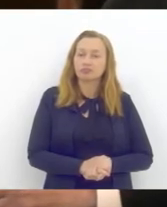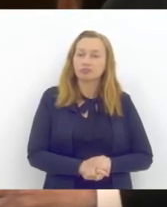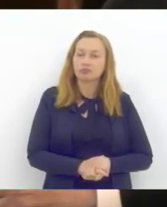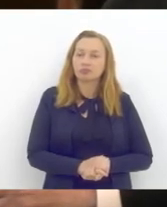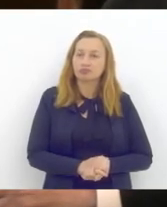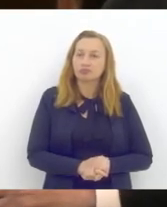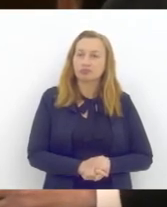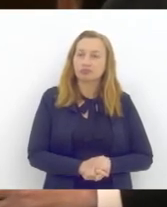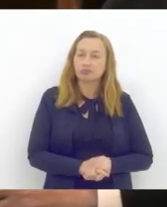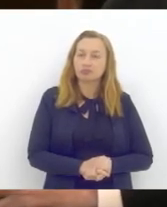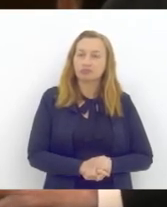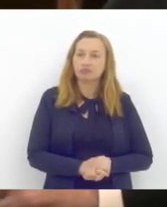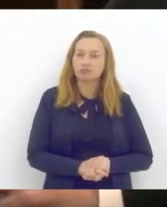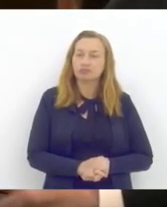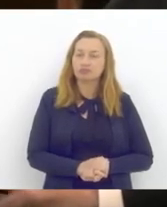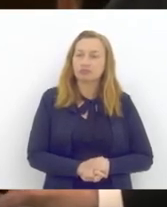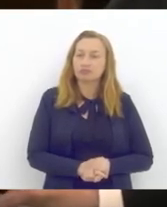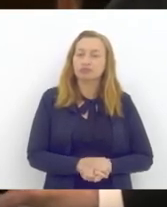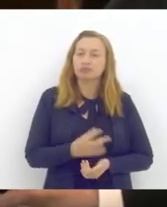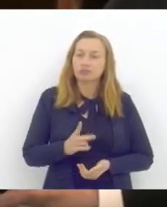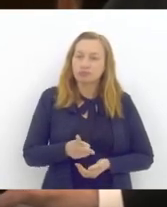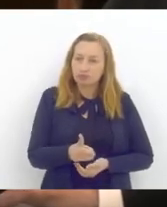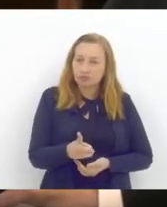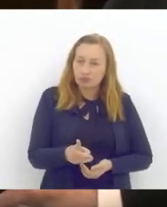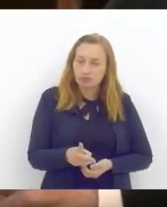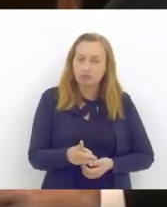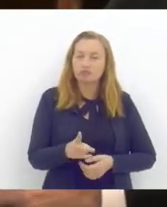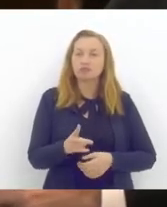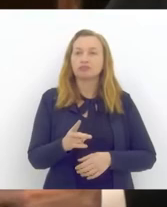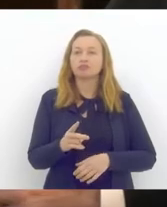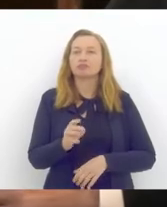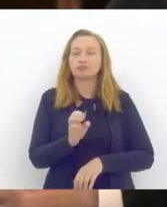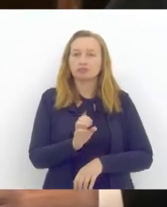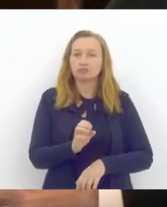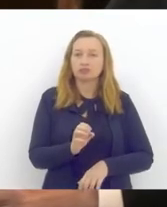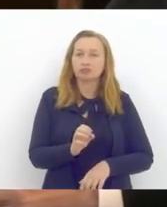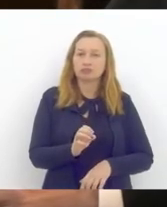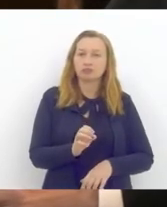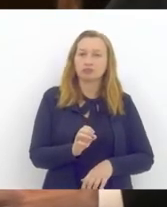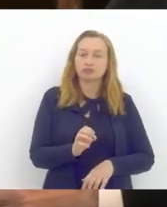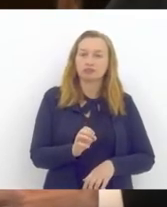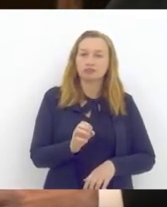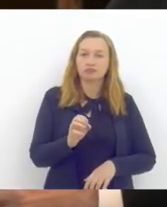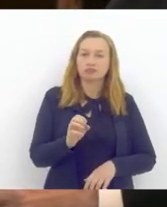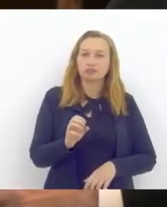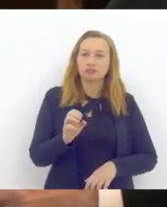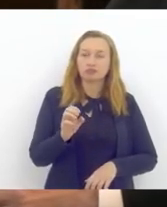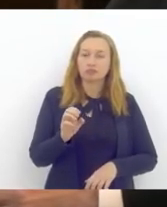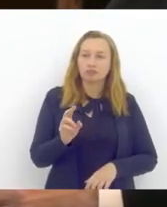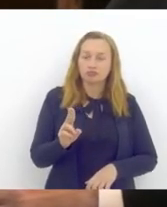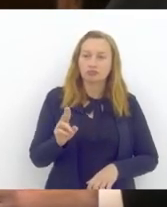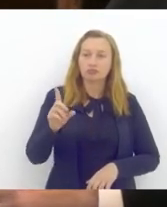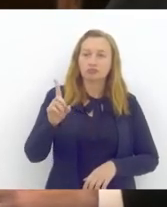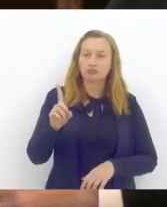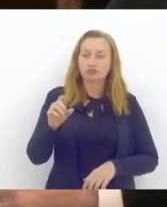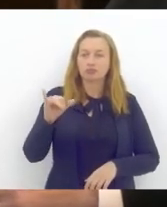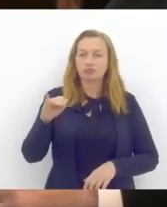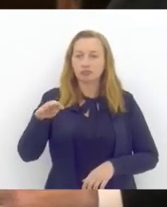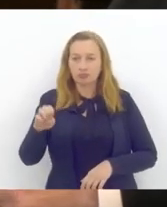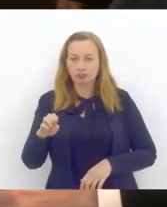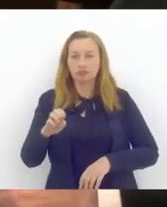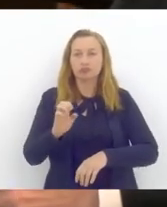colocou à disposição o tempo todo, tanto dos deputados quanto da Secretaria de Educação do